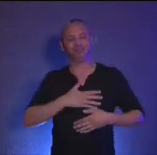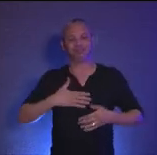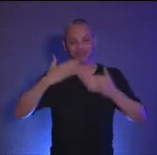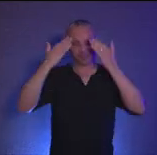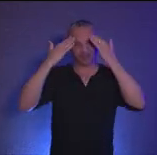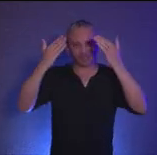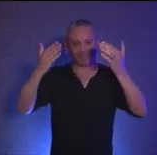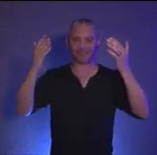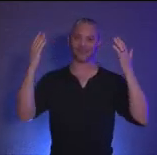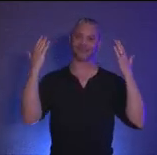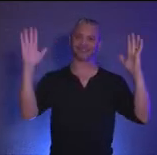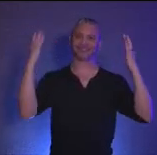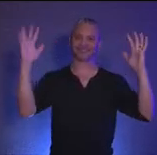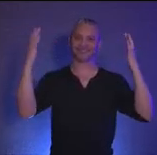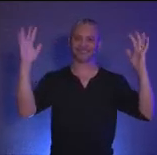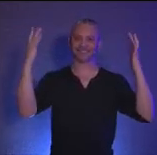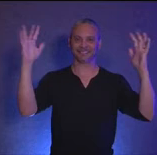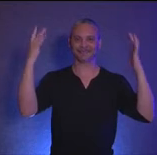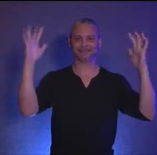Obrigado.